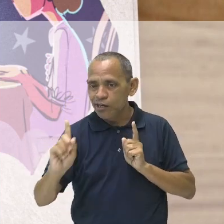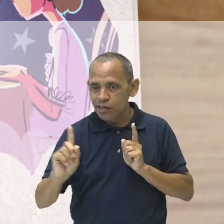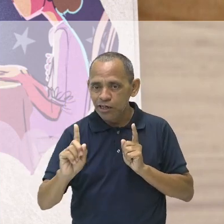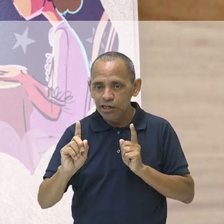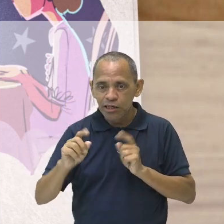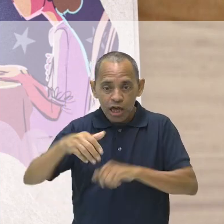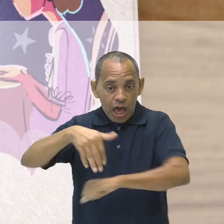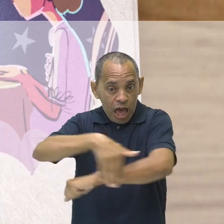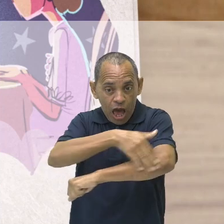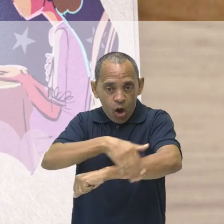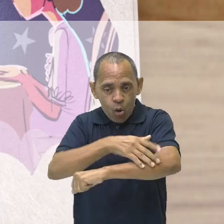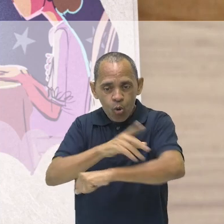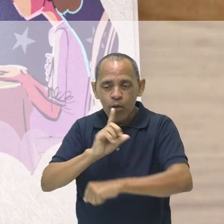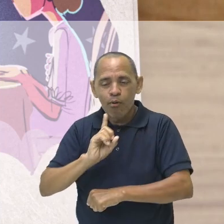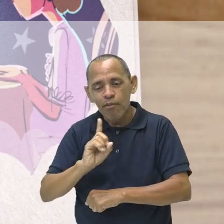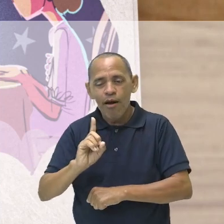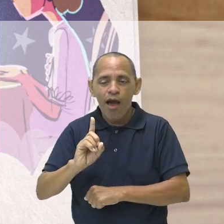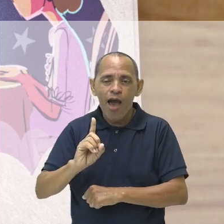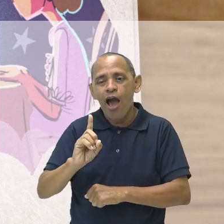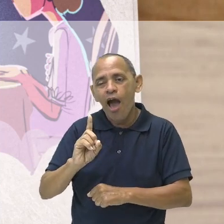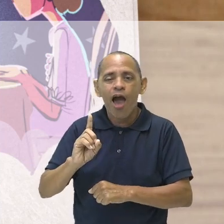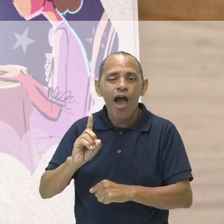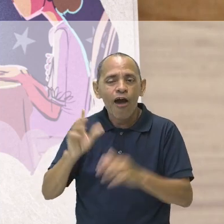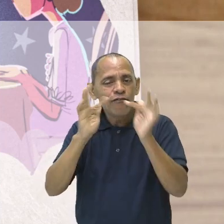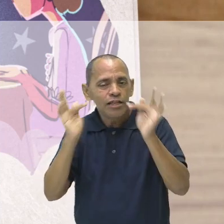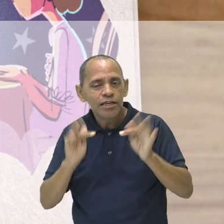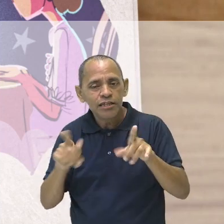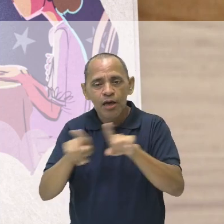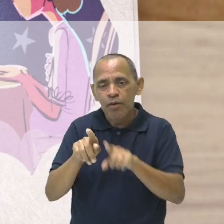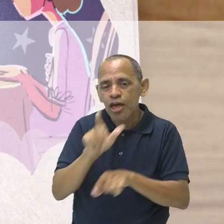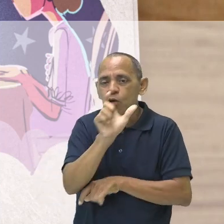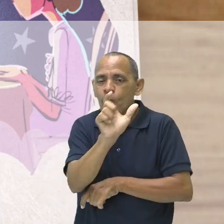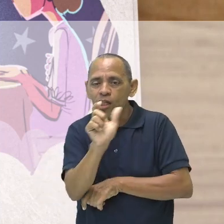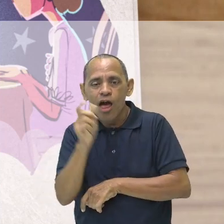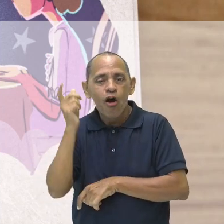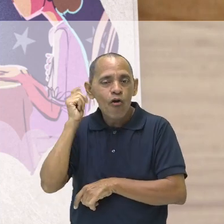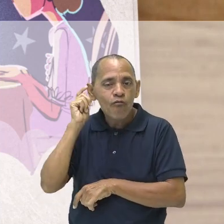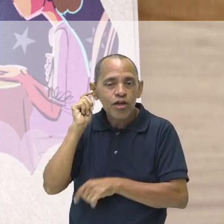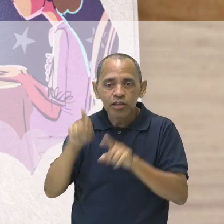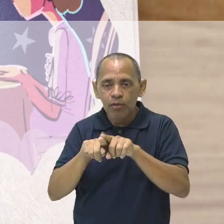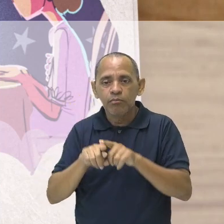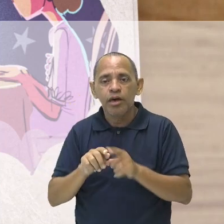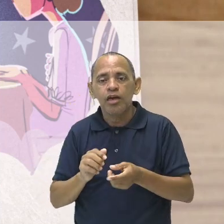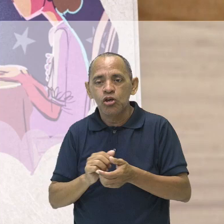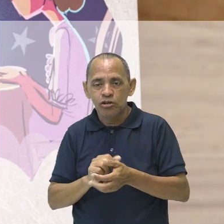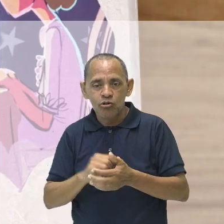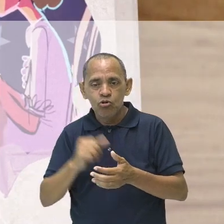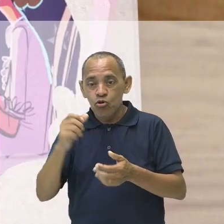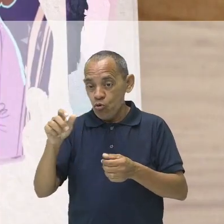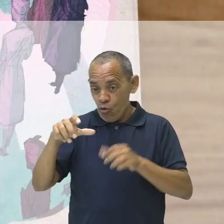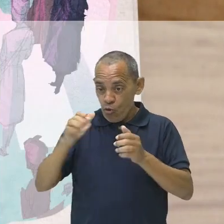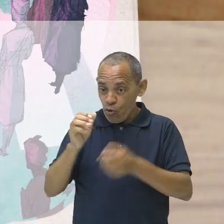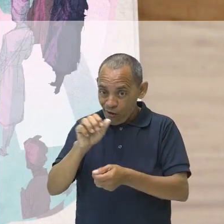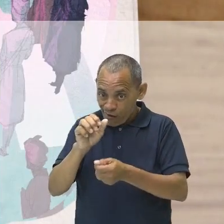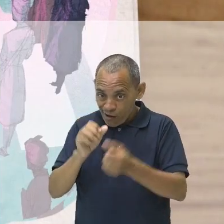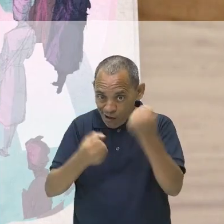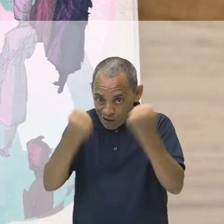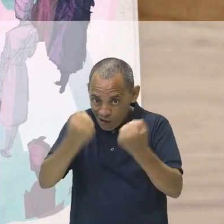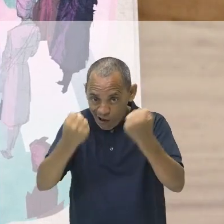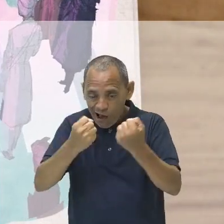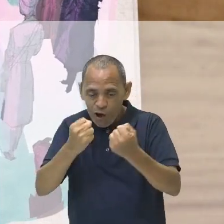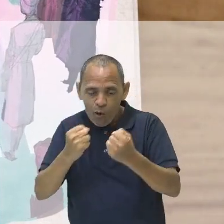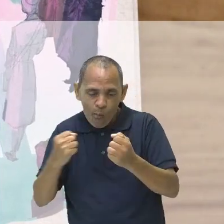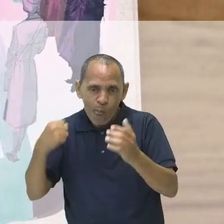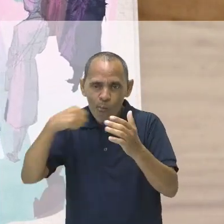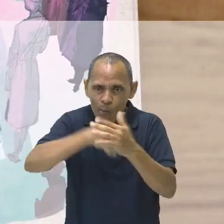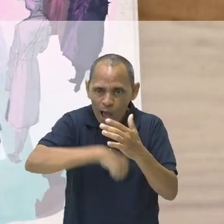rua muito contente pelas palavras que acabara de ouvir, sendo atropelada por um Mercedes-Benz amarelo. É ali que ocorre